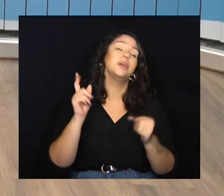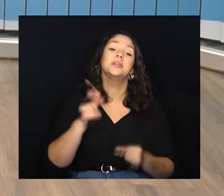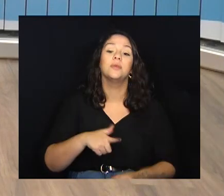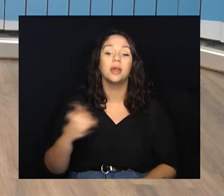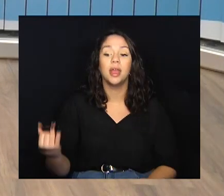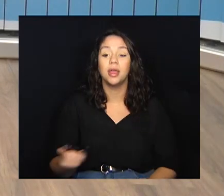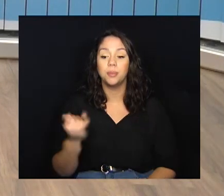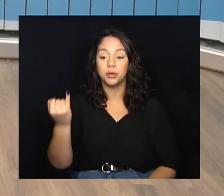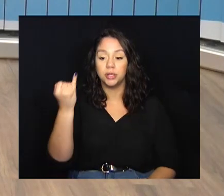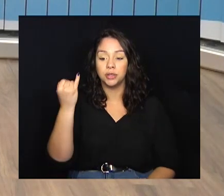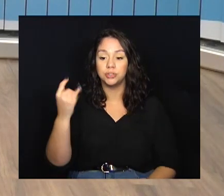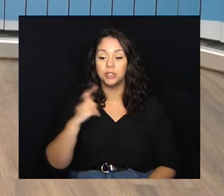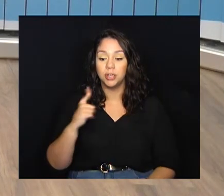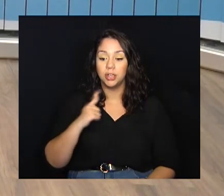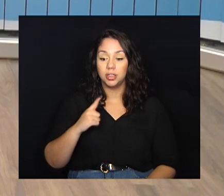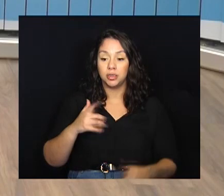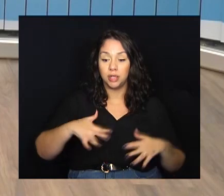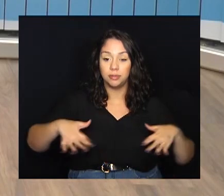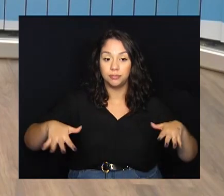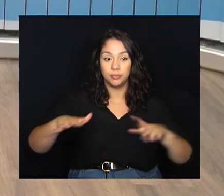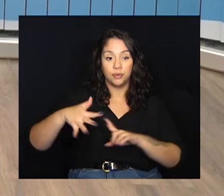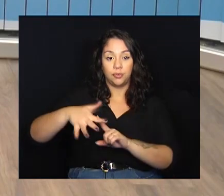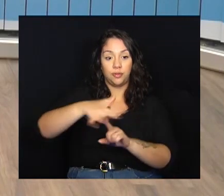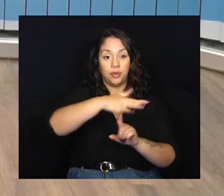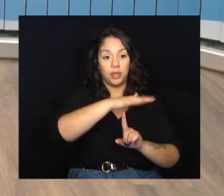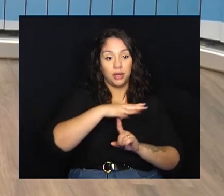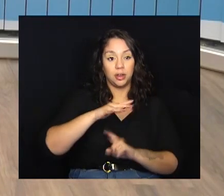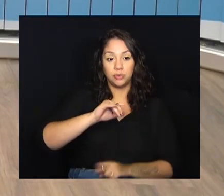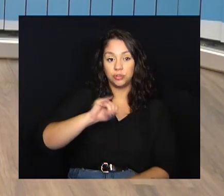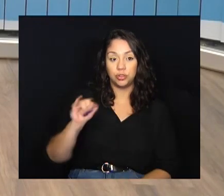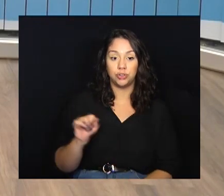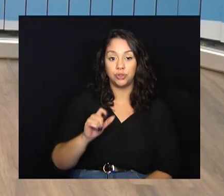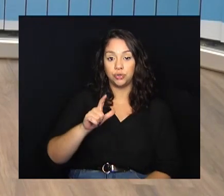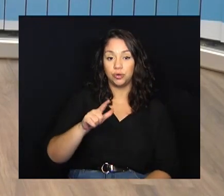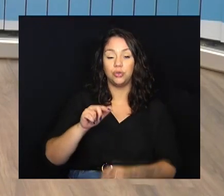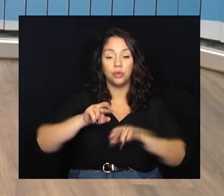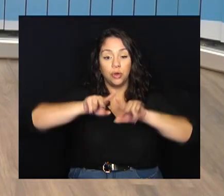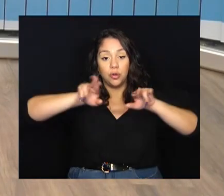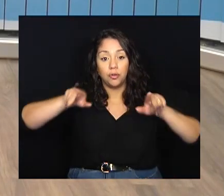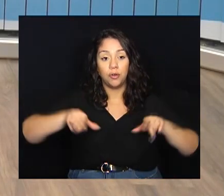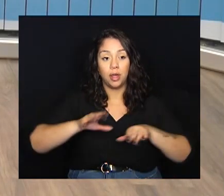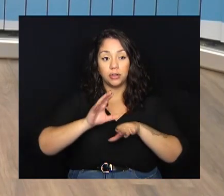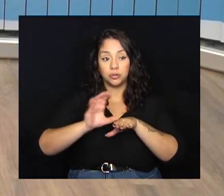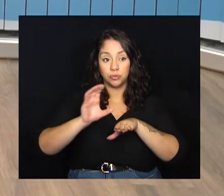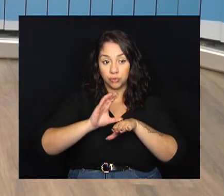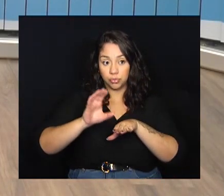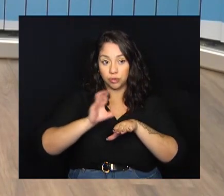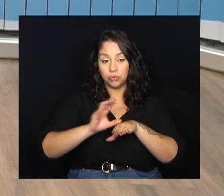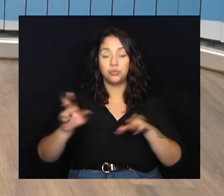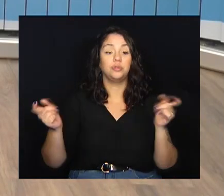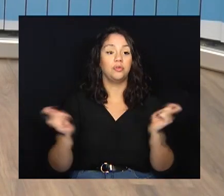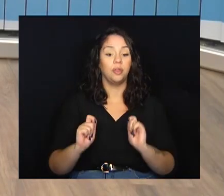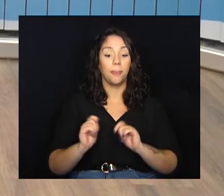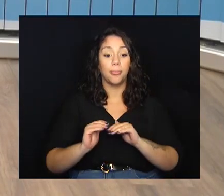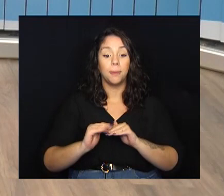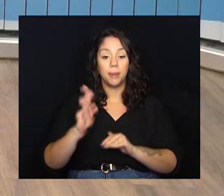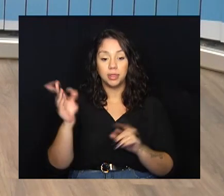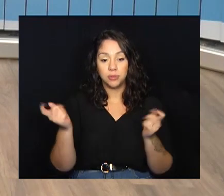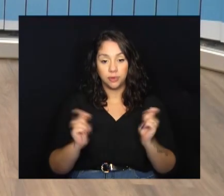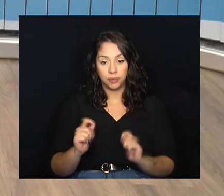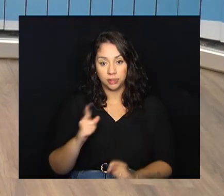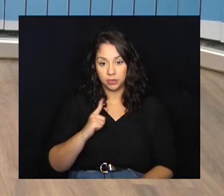tem um feirão de Julho aqui com mais de 3.000 oportunidades de cursos de qualificação quanto mais qualificado você